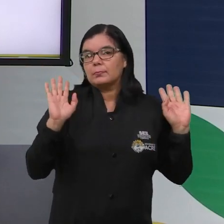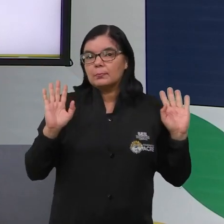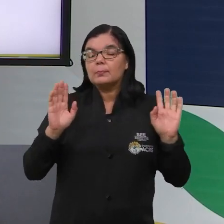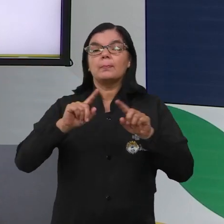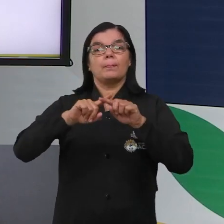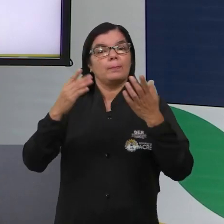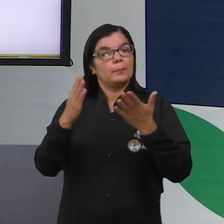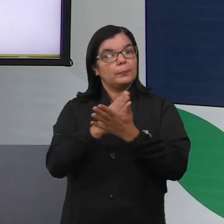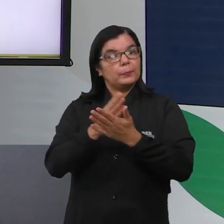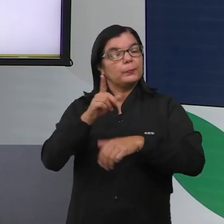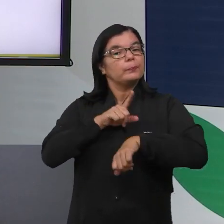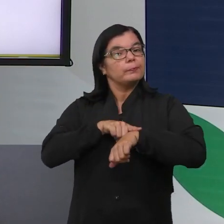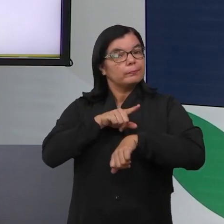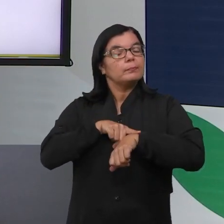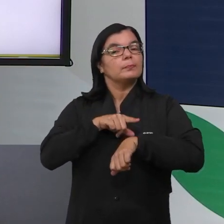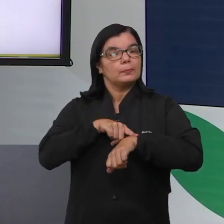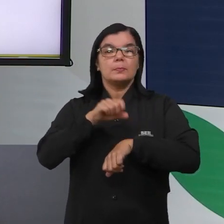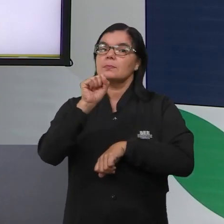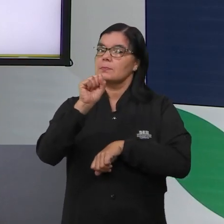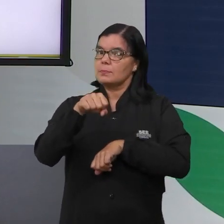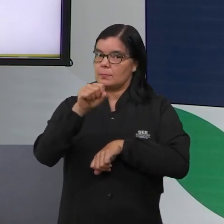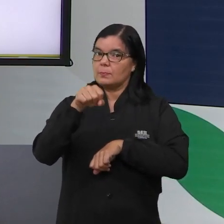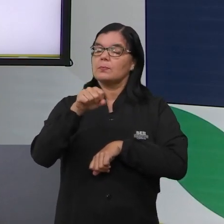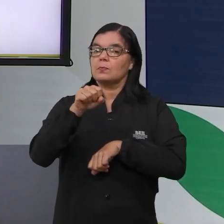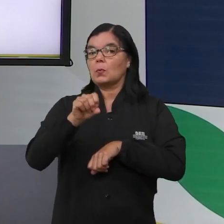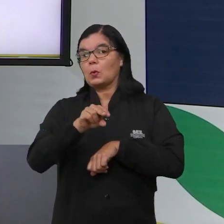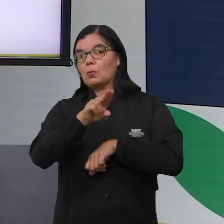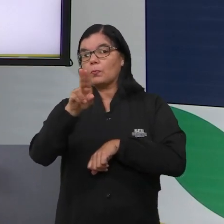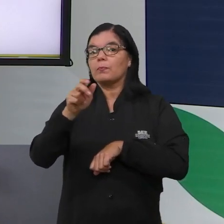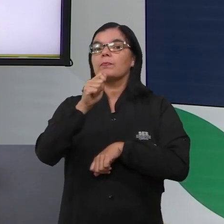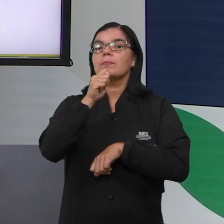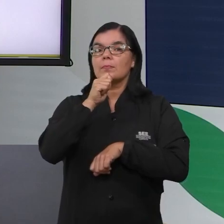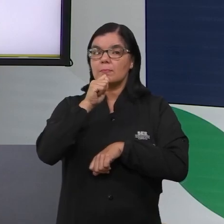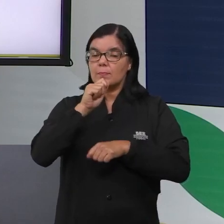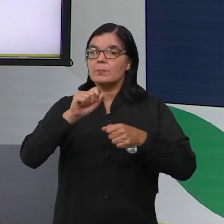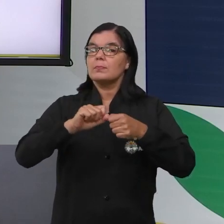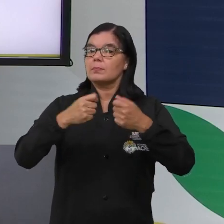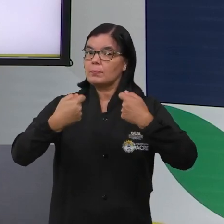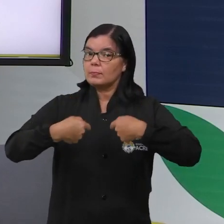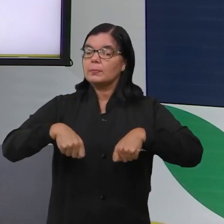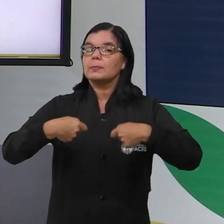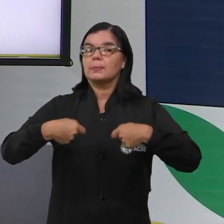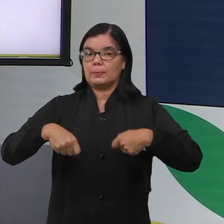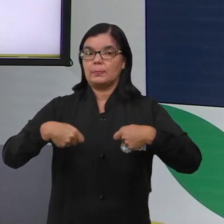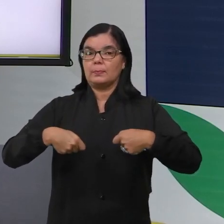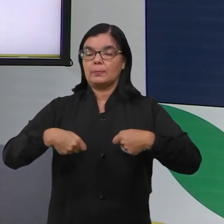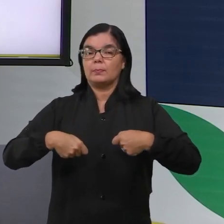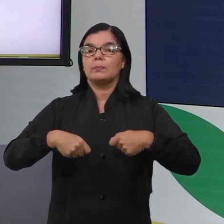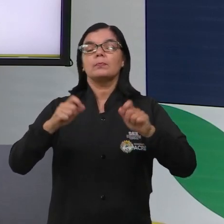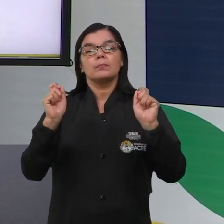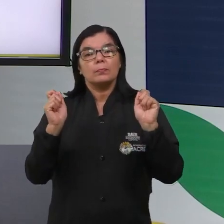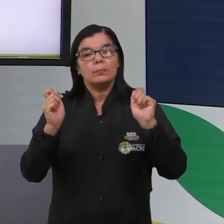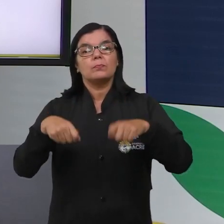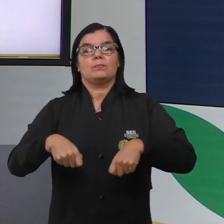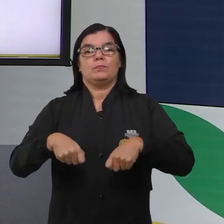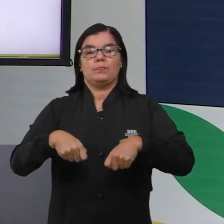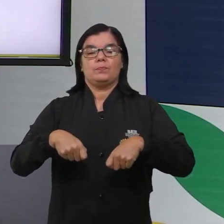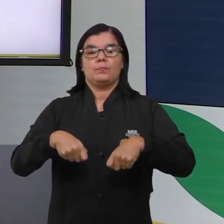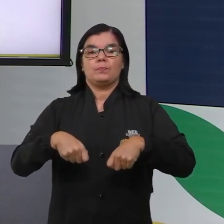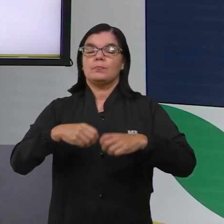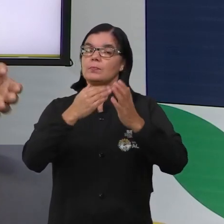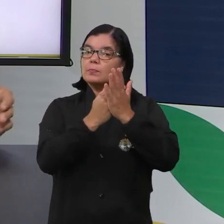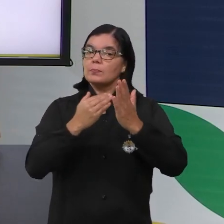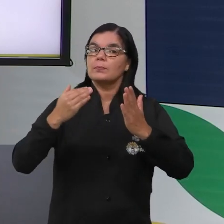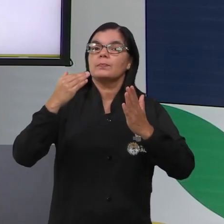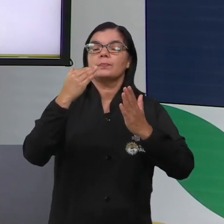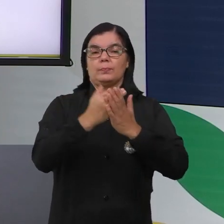em algum momento, isso se fez ou ainda se faz necessário para que a gente possa promover um pouco